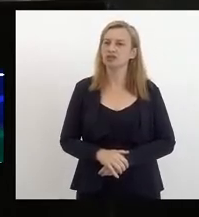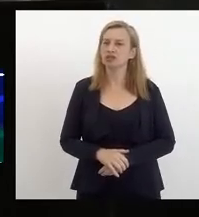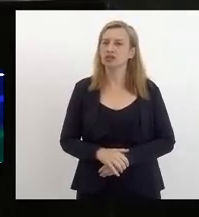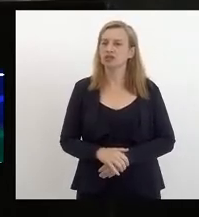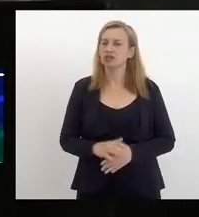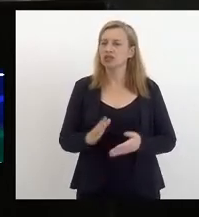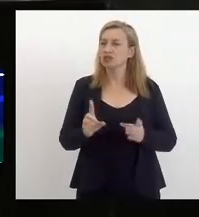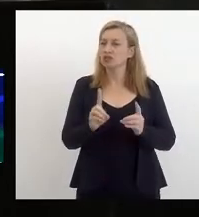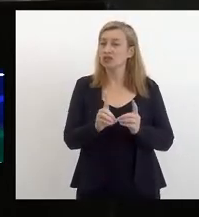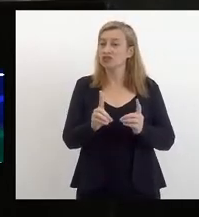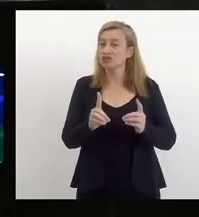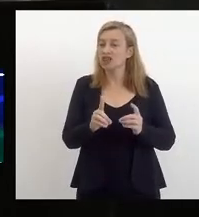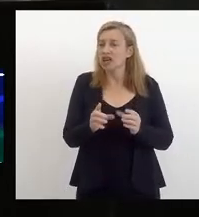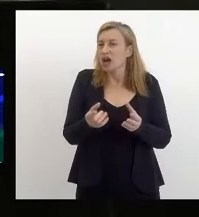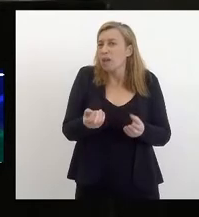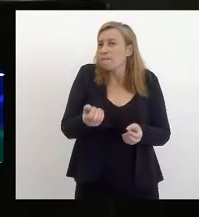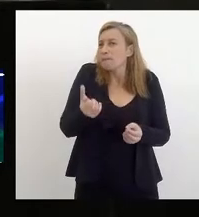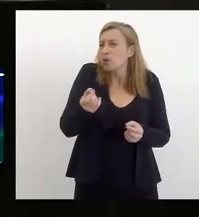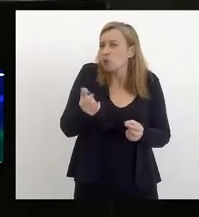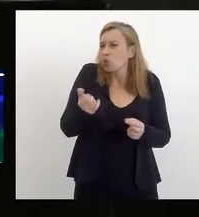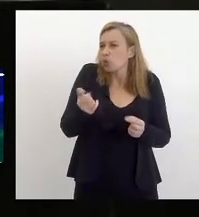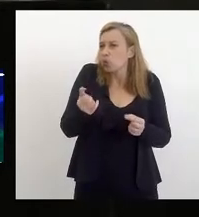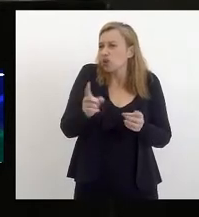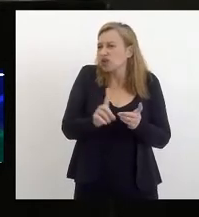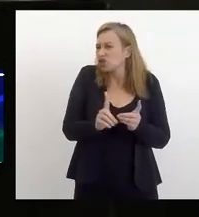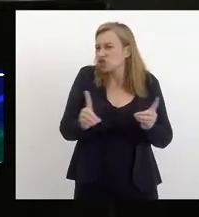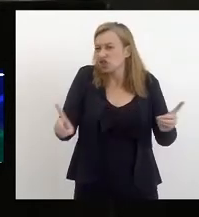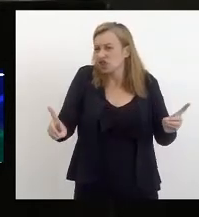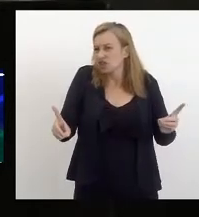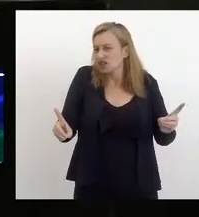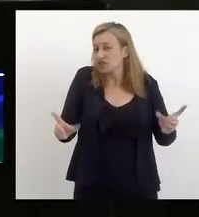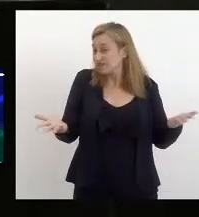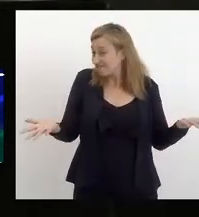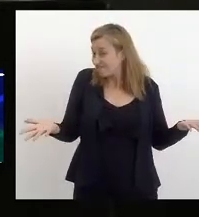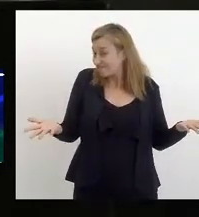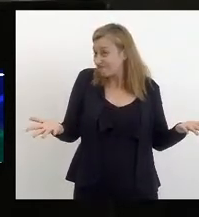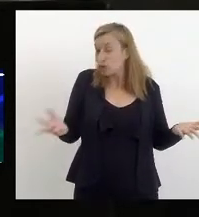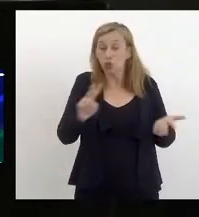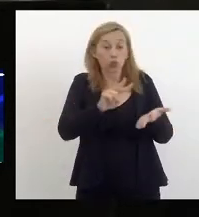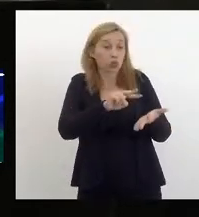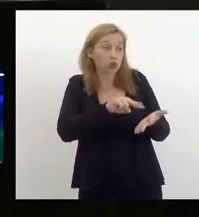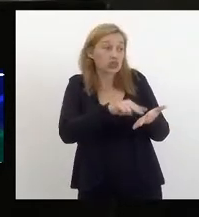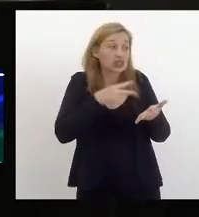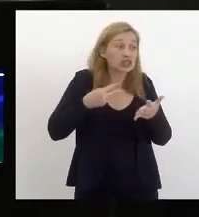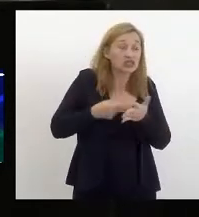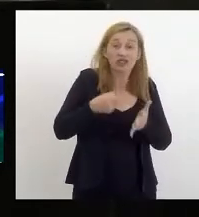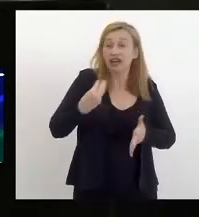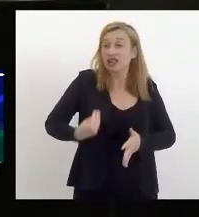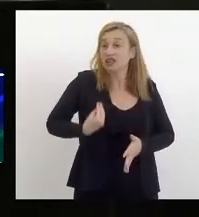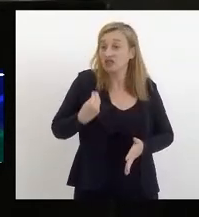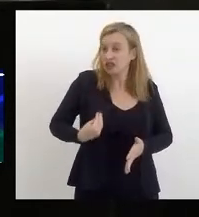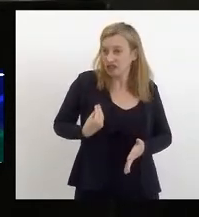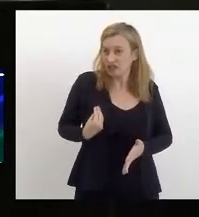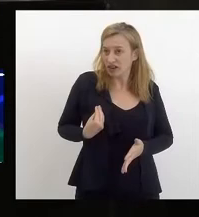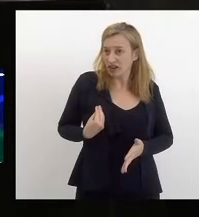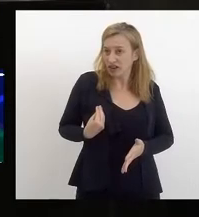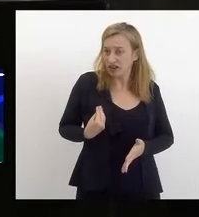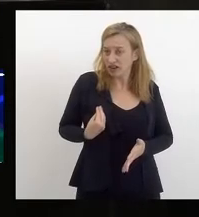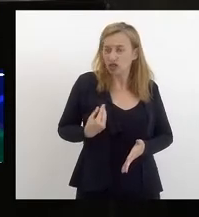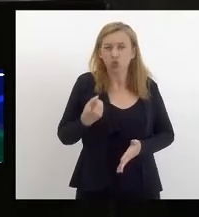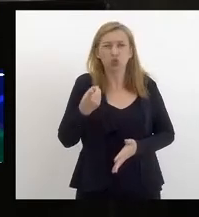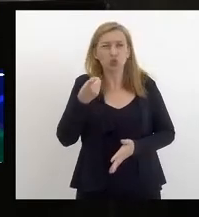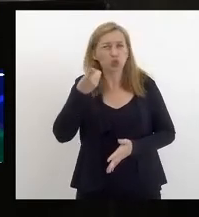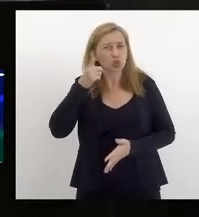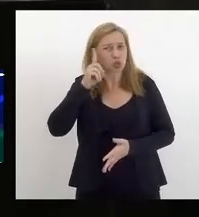algumas centenas de metros não exageram é o significado de viver o significado do